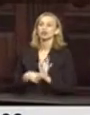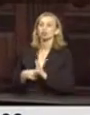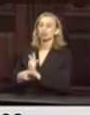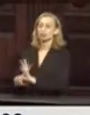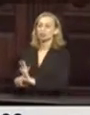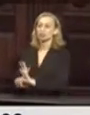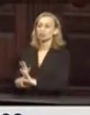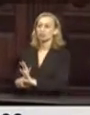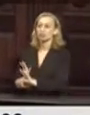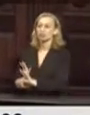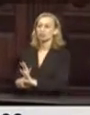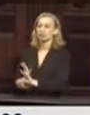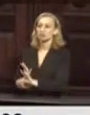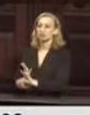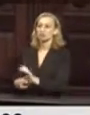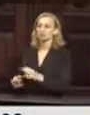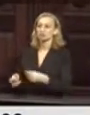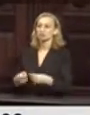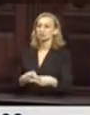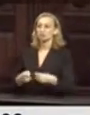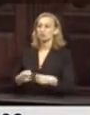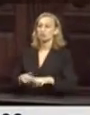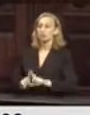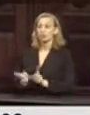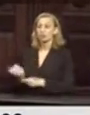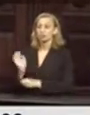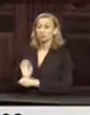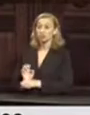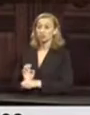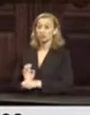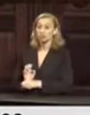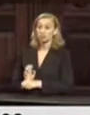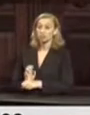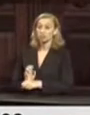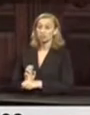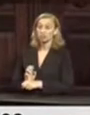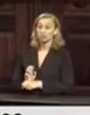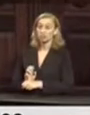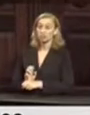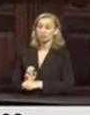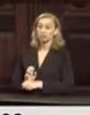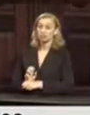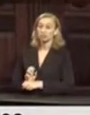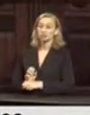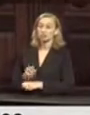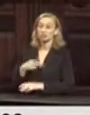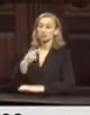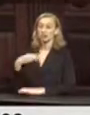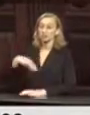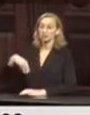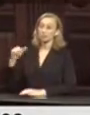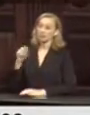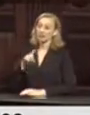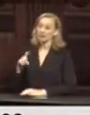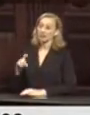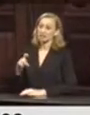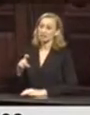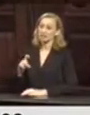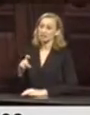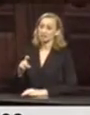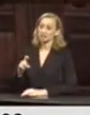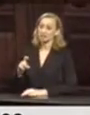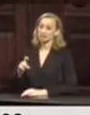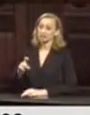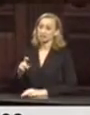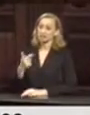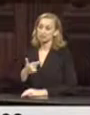Mas no Estado burguês, a mediação de conflito, segundo Marx, se dá